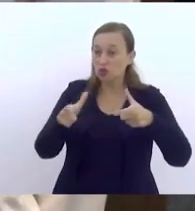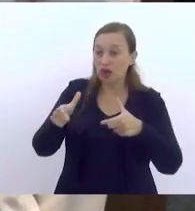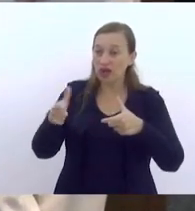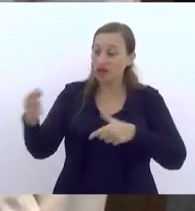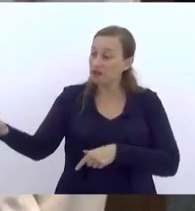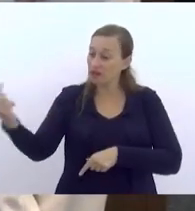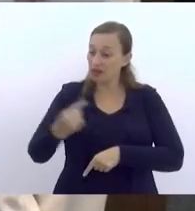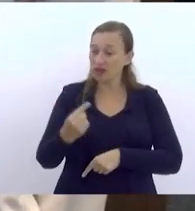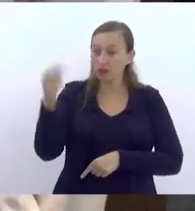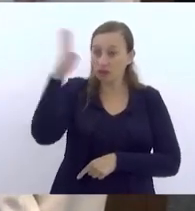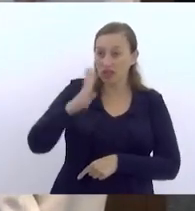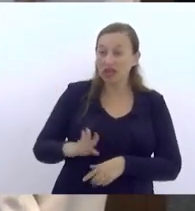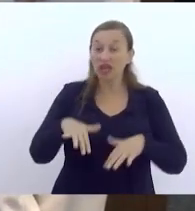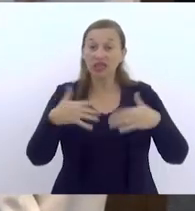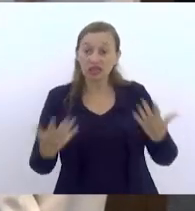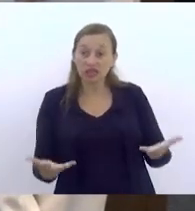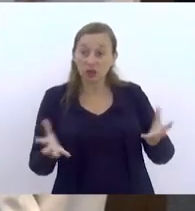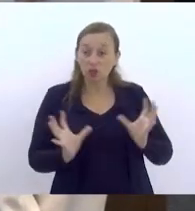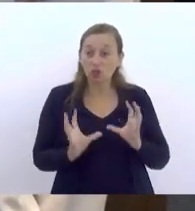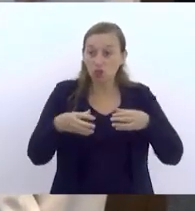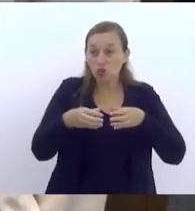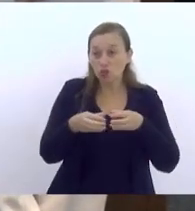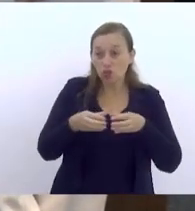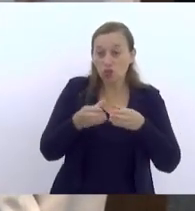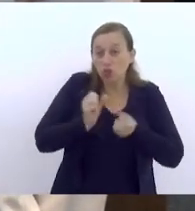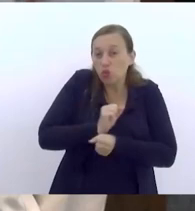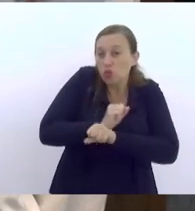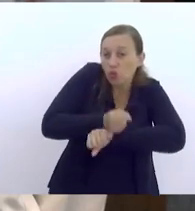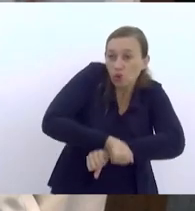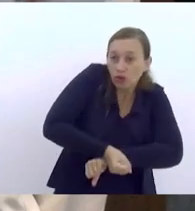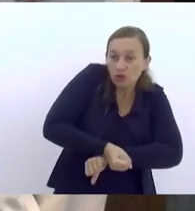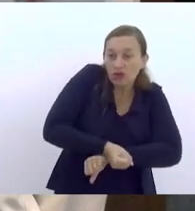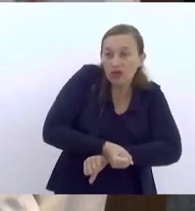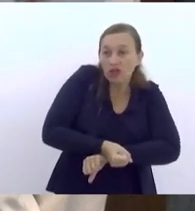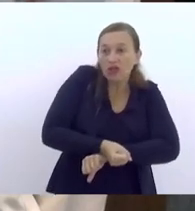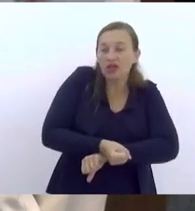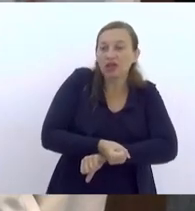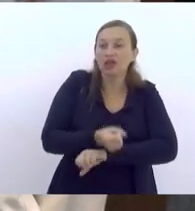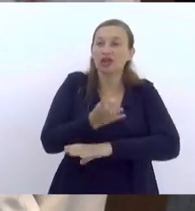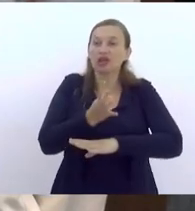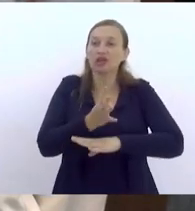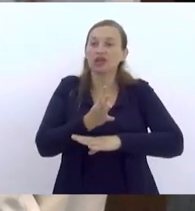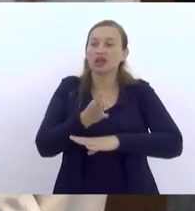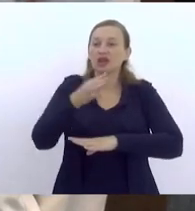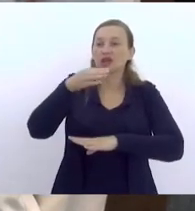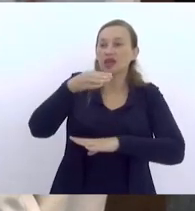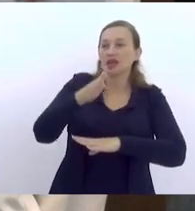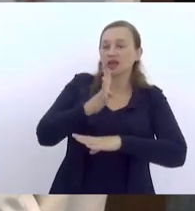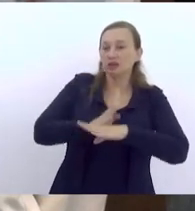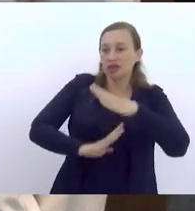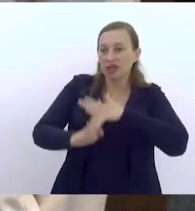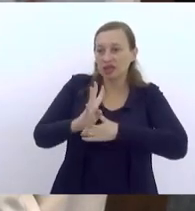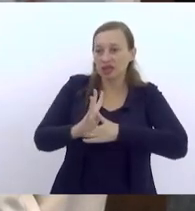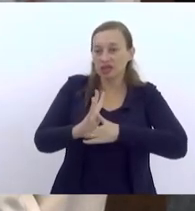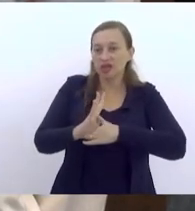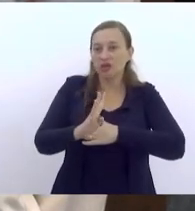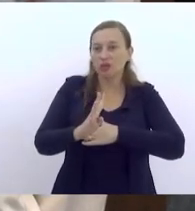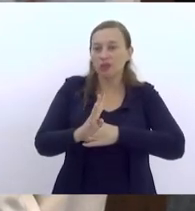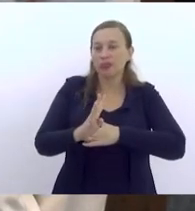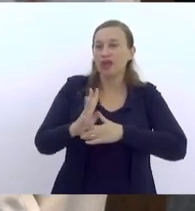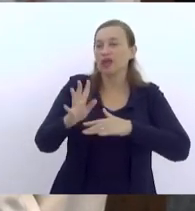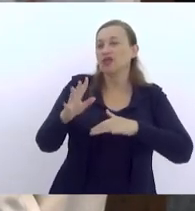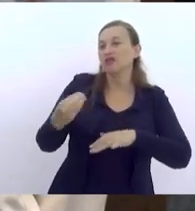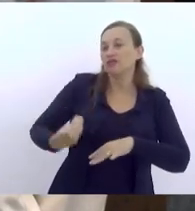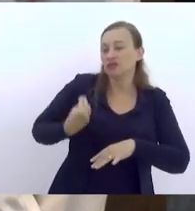Então, a despeito de uma colonização escravista, a migração é extremamente salutar para a sobrevivência,